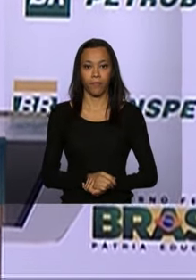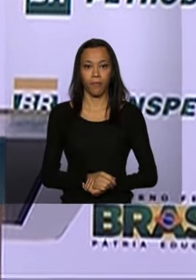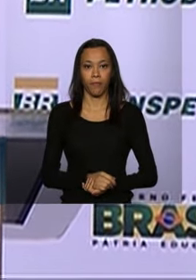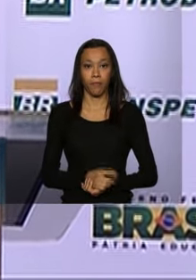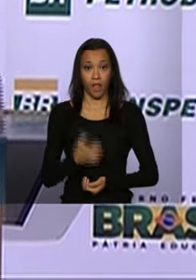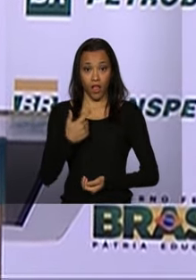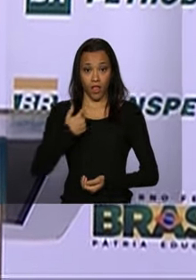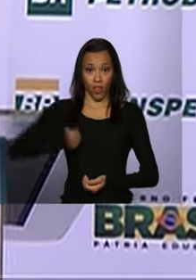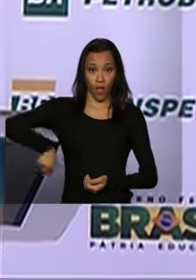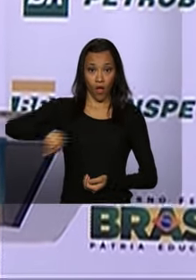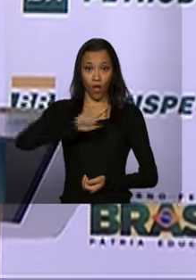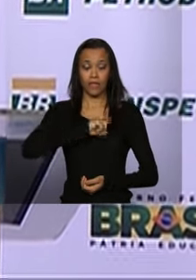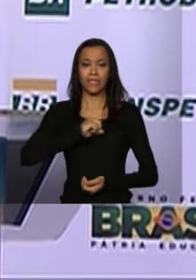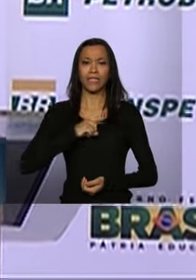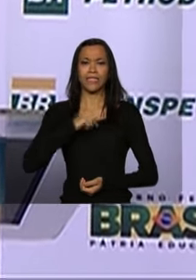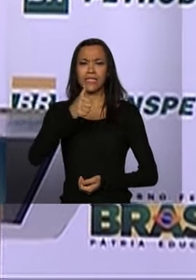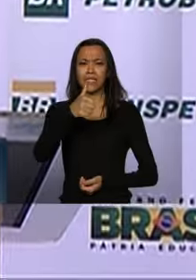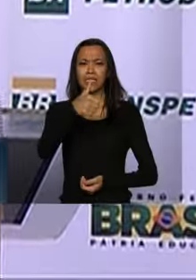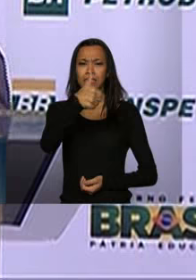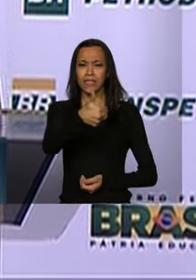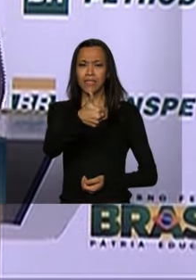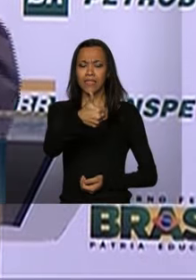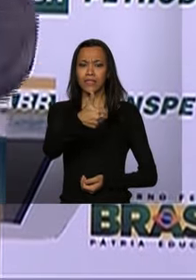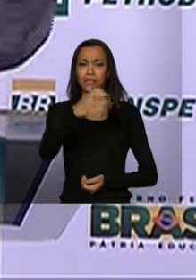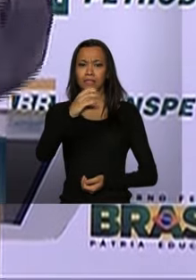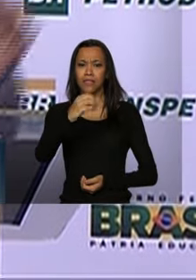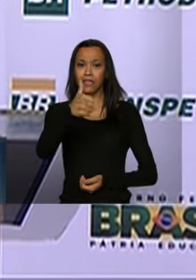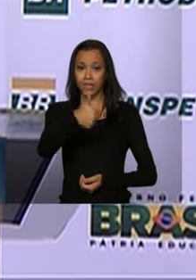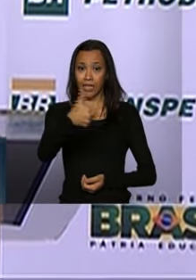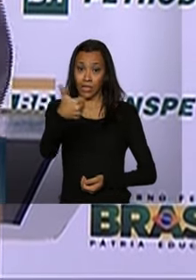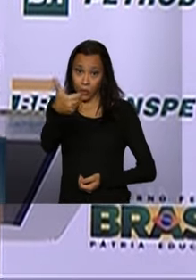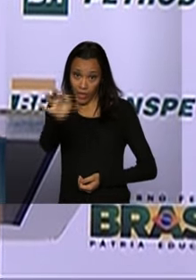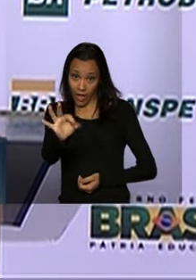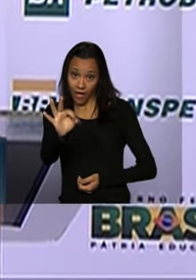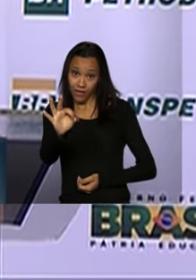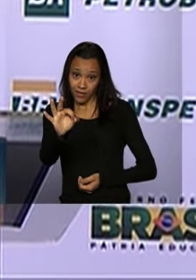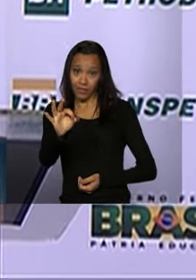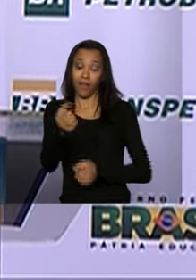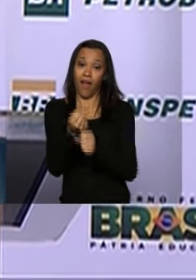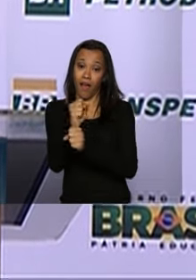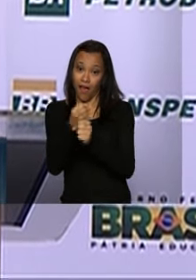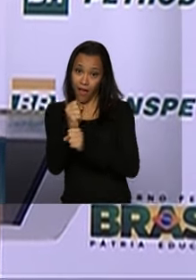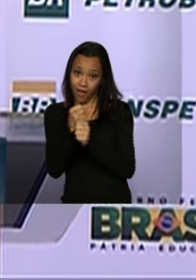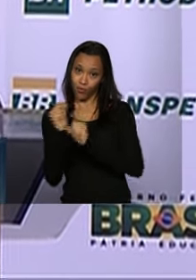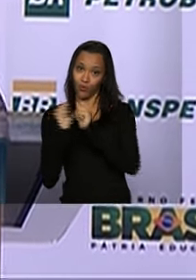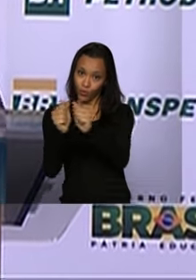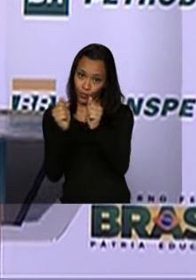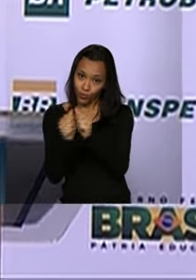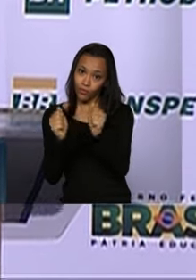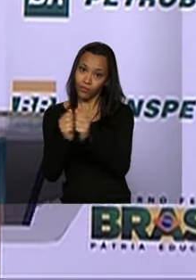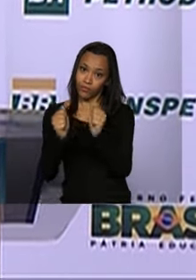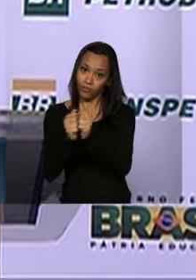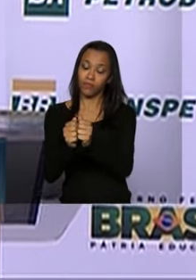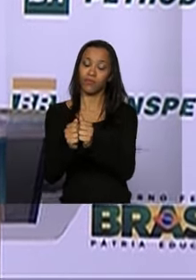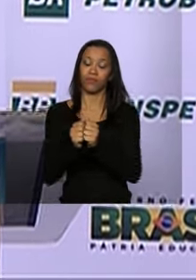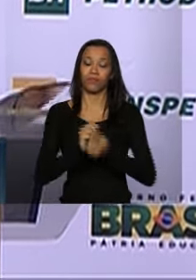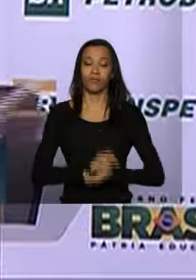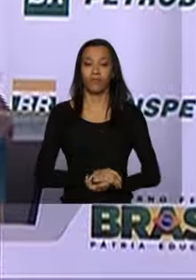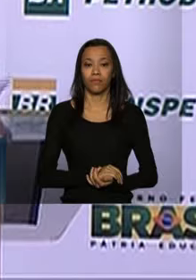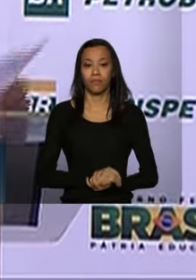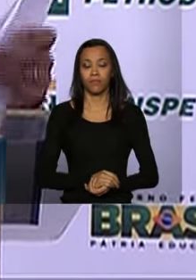Estamos comemorando 110 anos, na alegria e na tristeza, mas estamos sempre juntos.